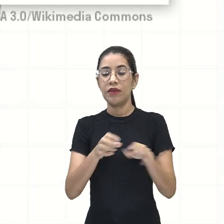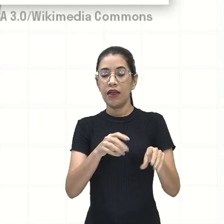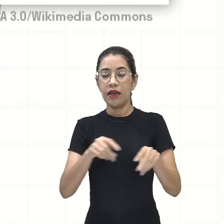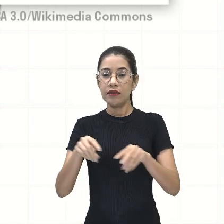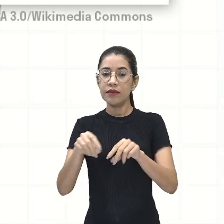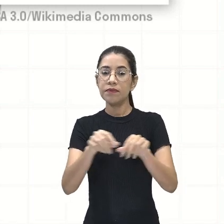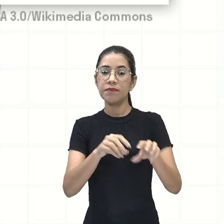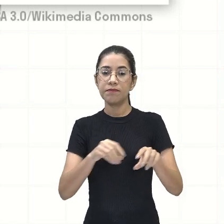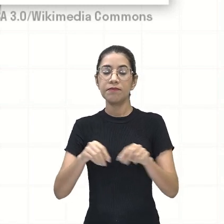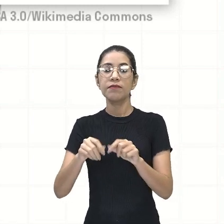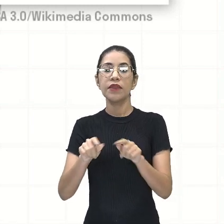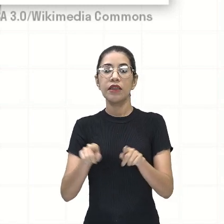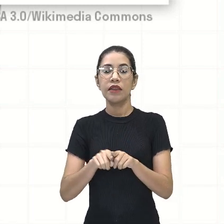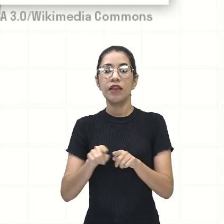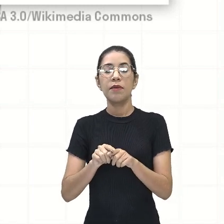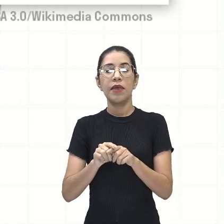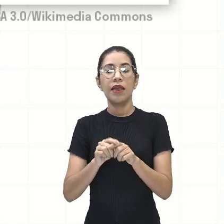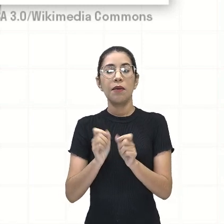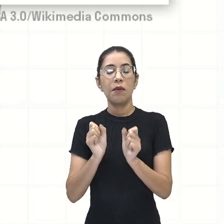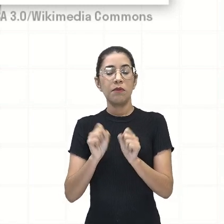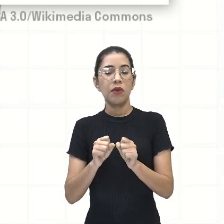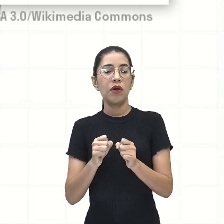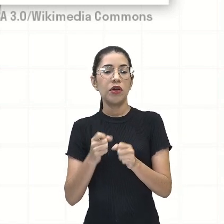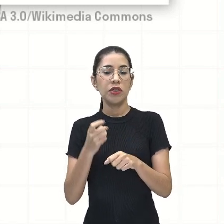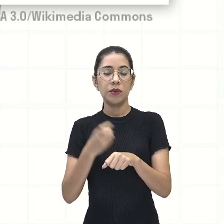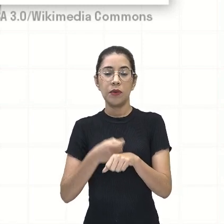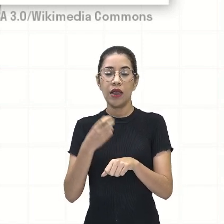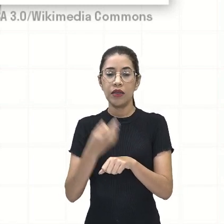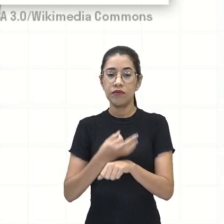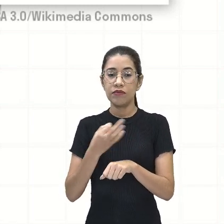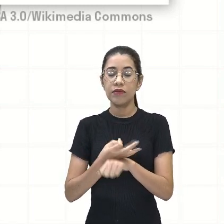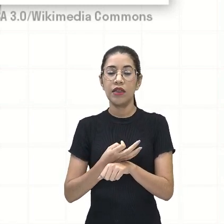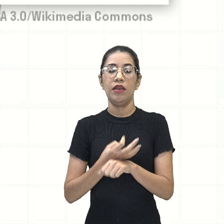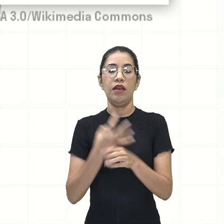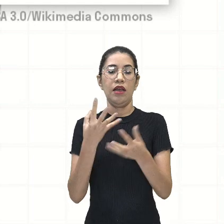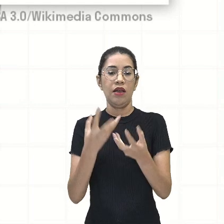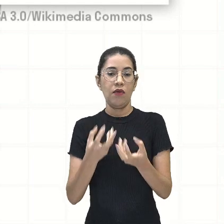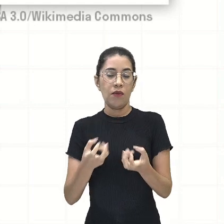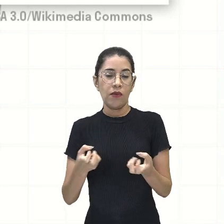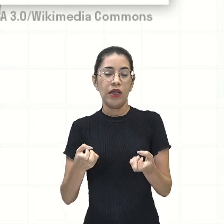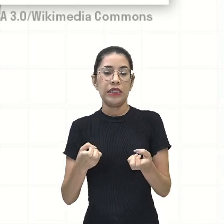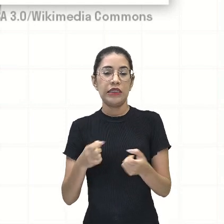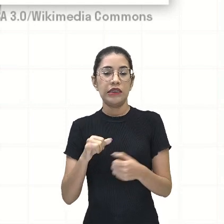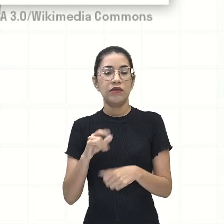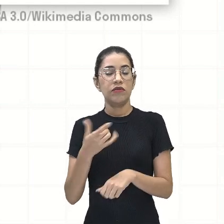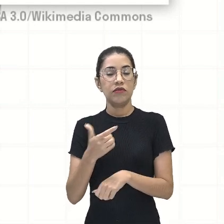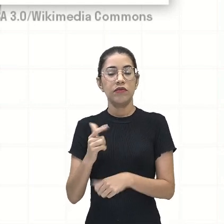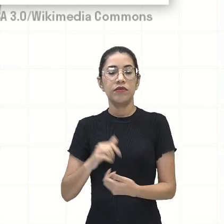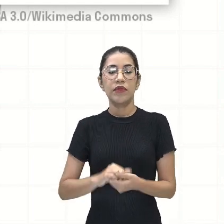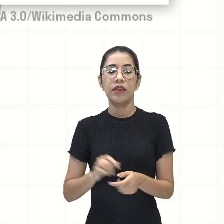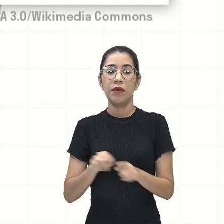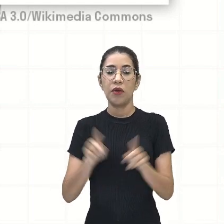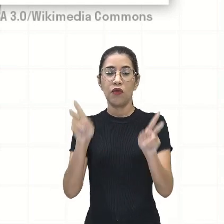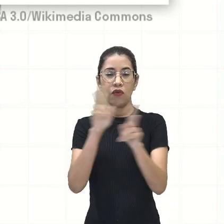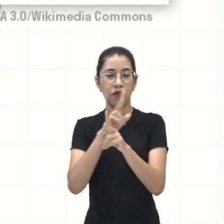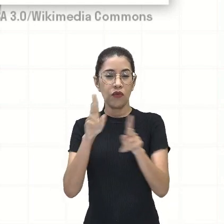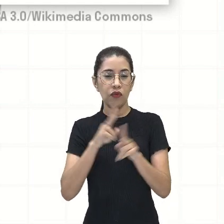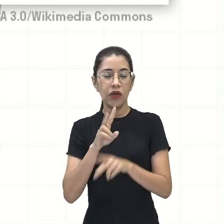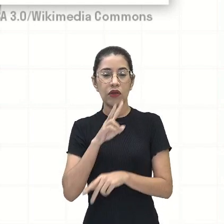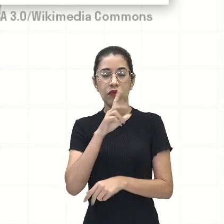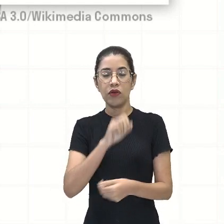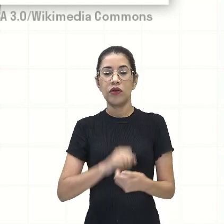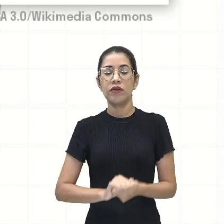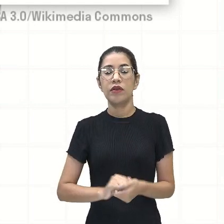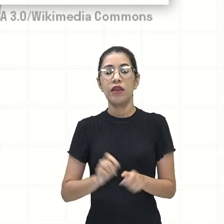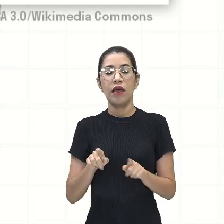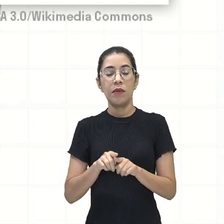arenosos, além de resistir à escassez de água doce e aos fortes ventos aí do litoral, sofrendo com a ameaça da expansão